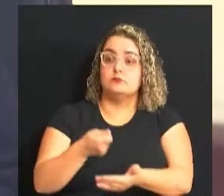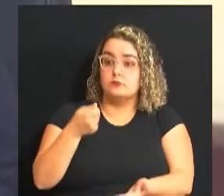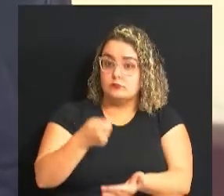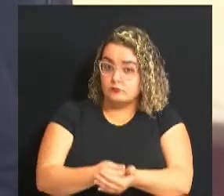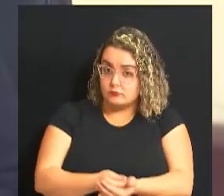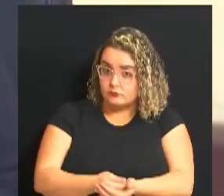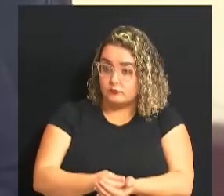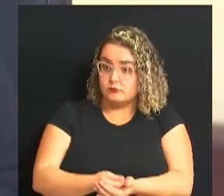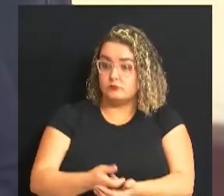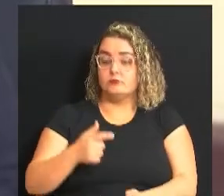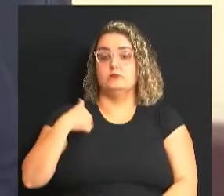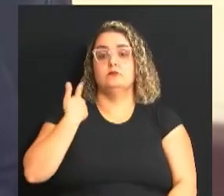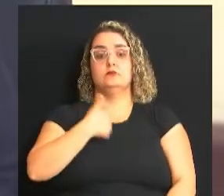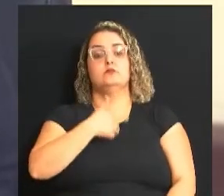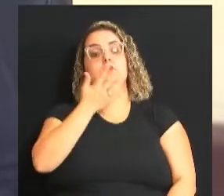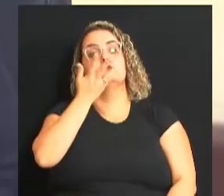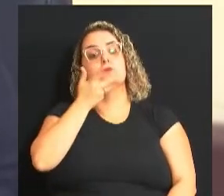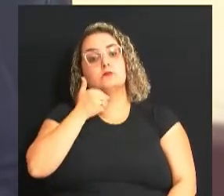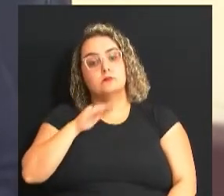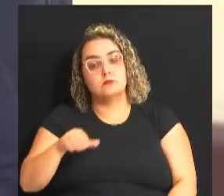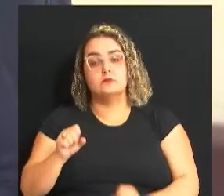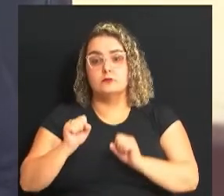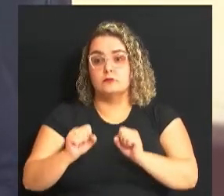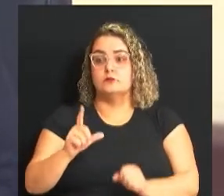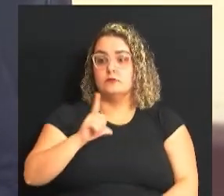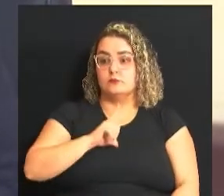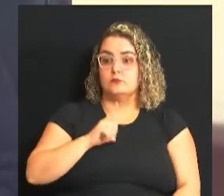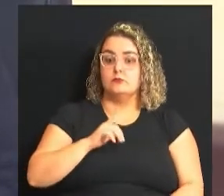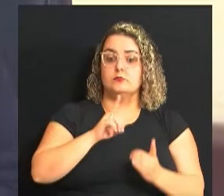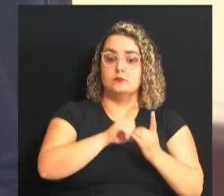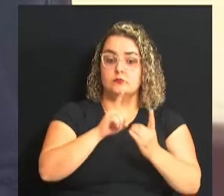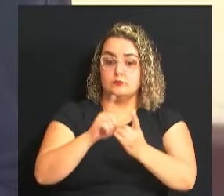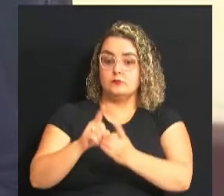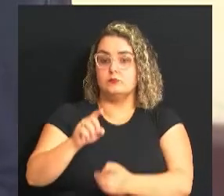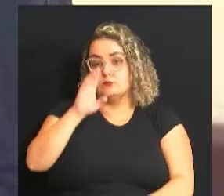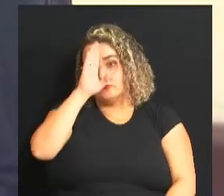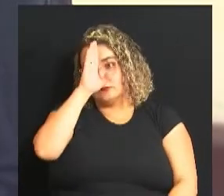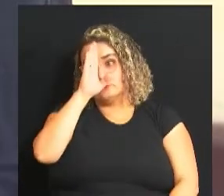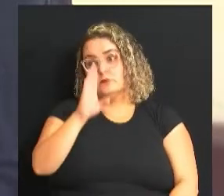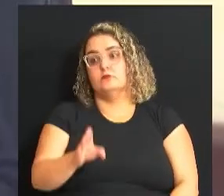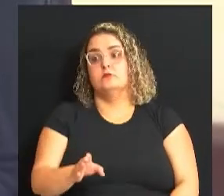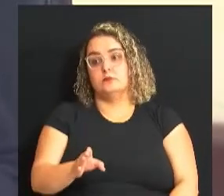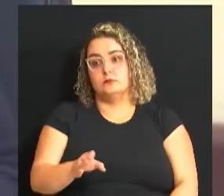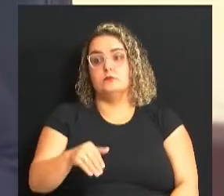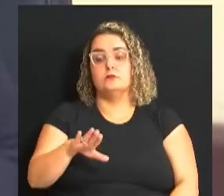as nossas crianças possam ter o atendimento, principalmente aquelas que são mais